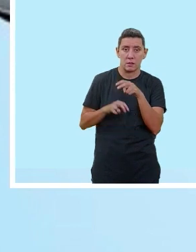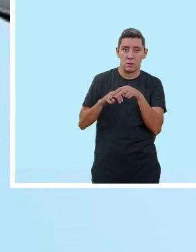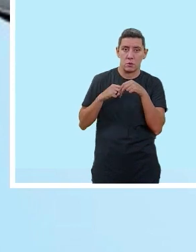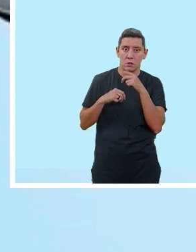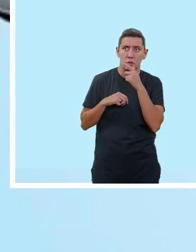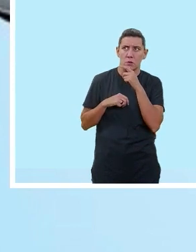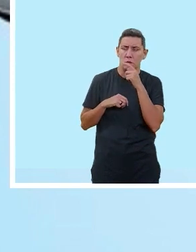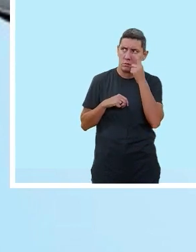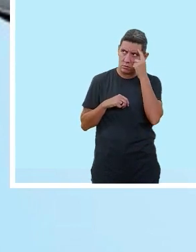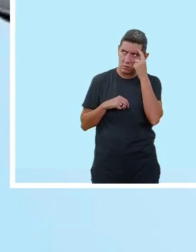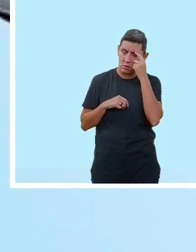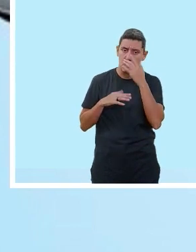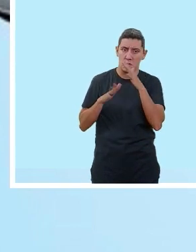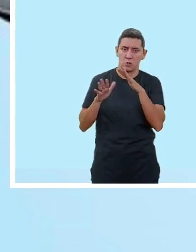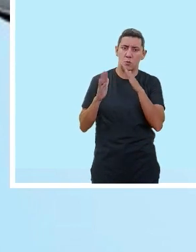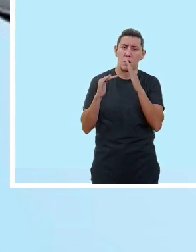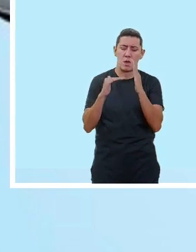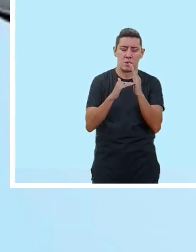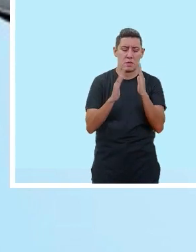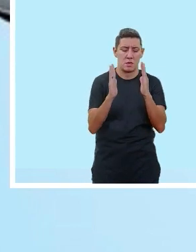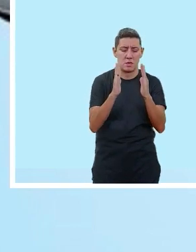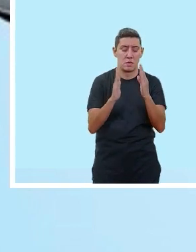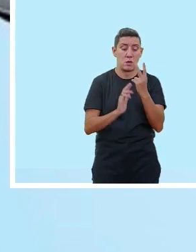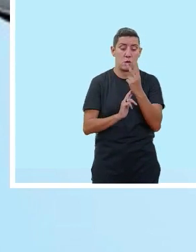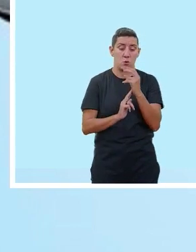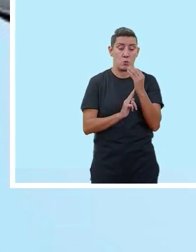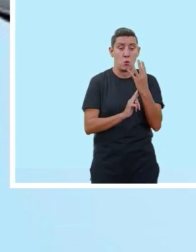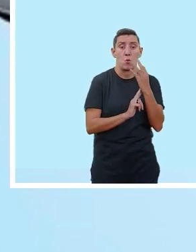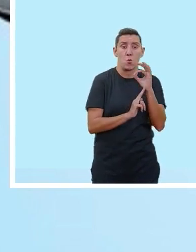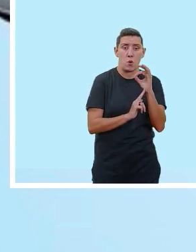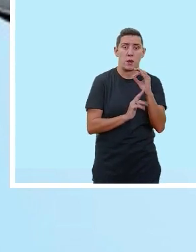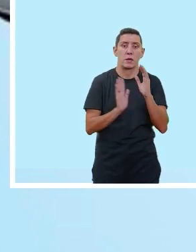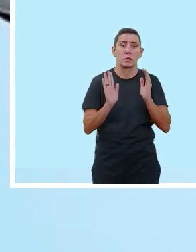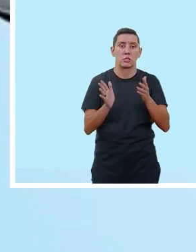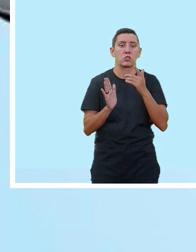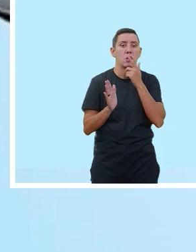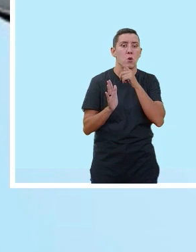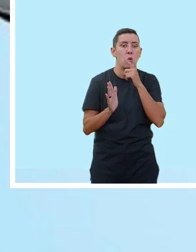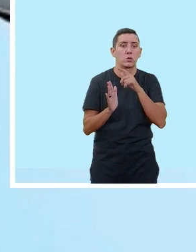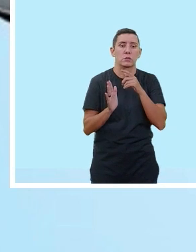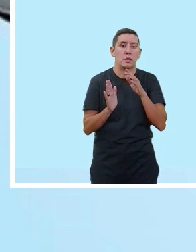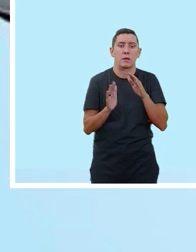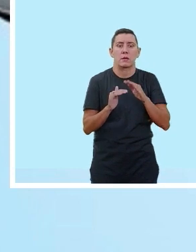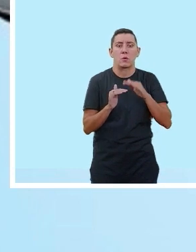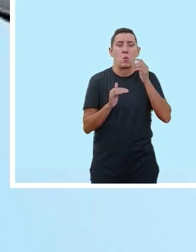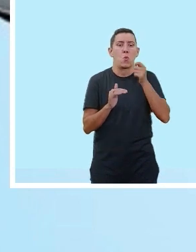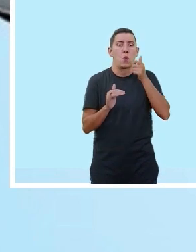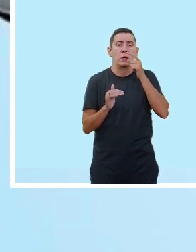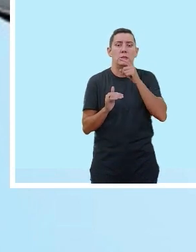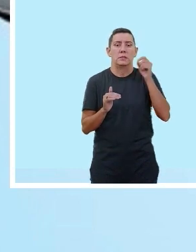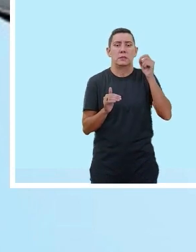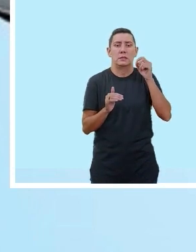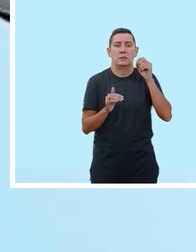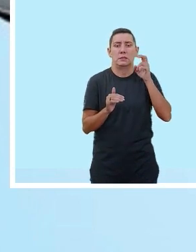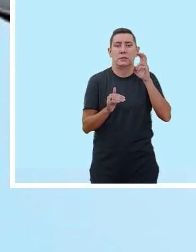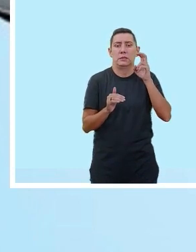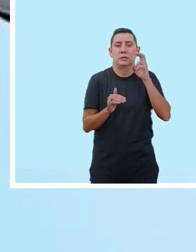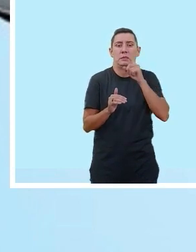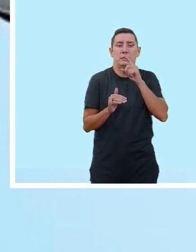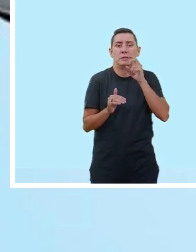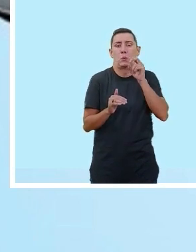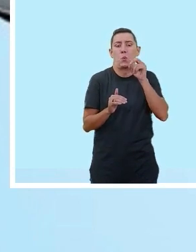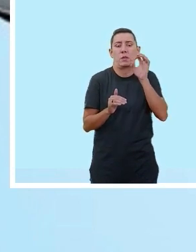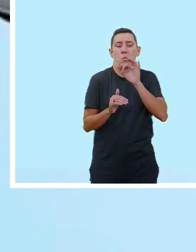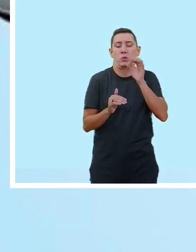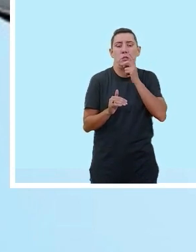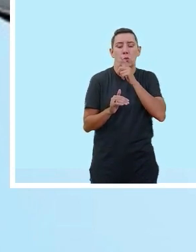até 2040 nós devemos ter mais ou menos 50% dos edifícios já com neutralidade de carbono. E em